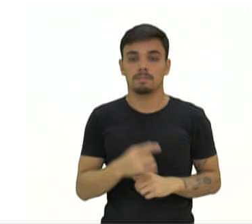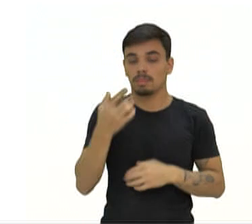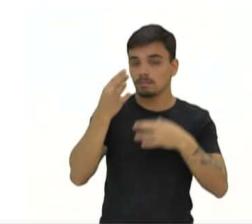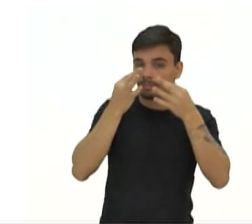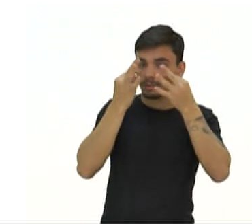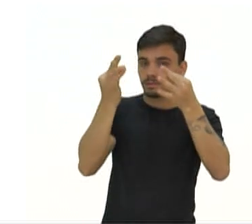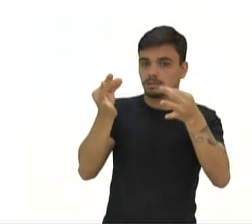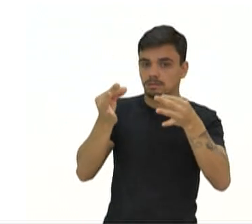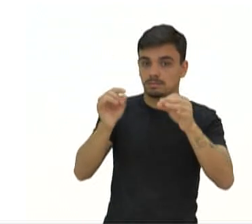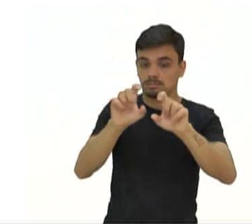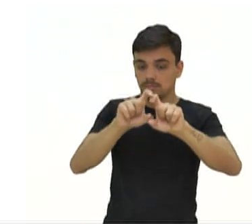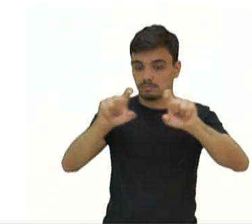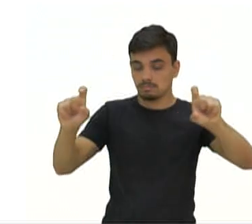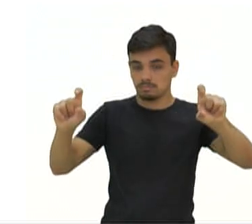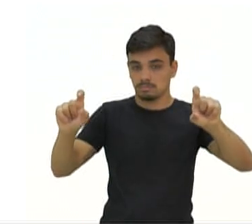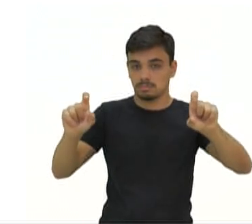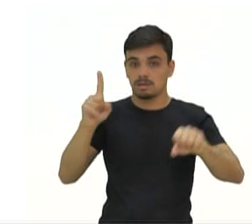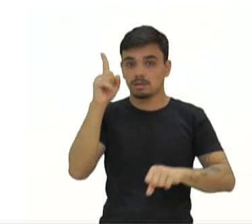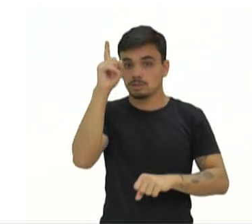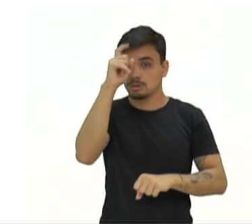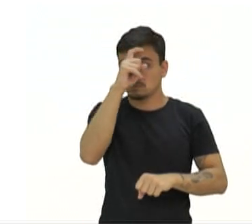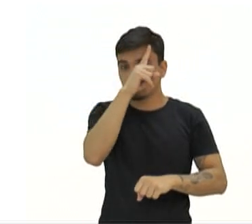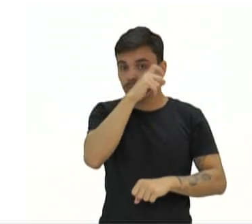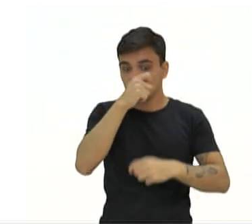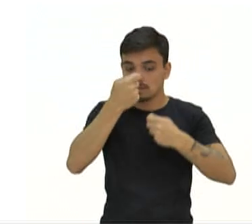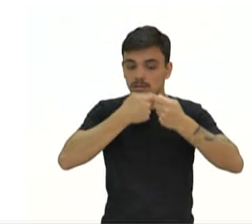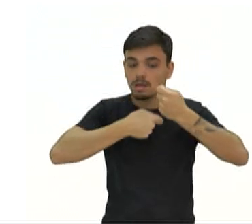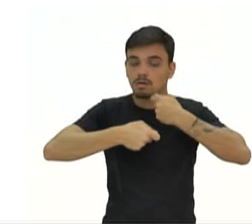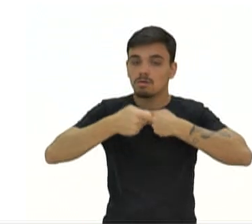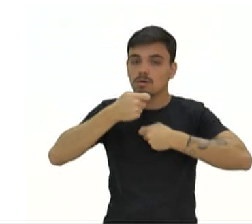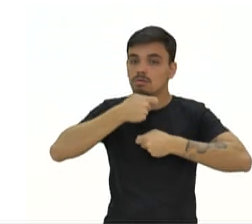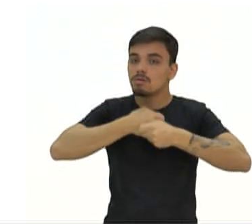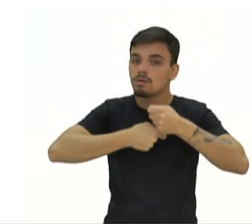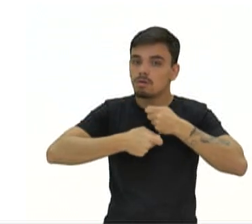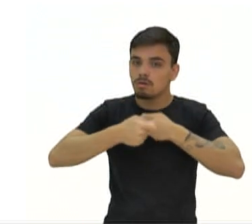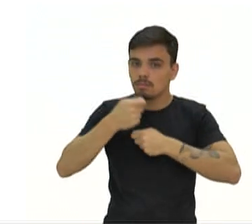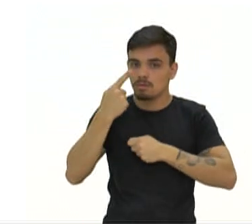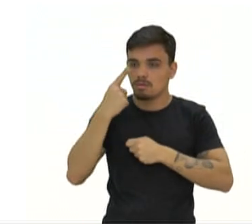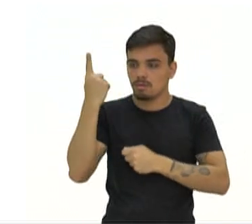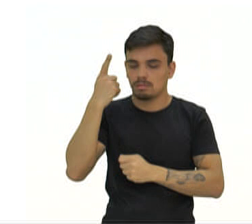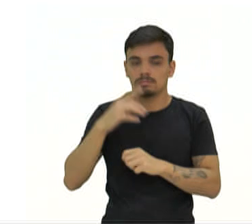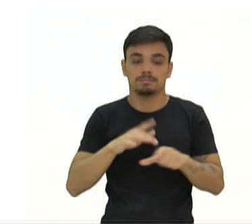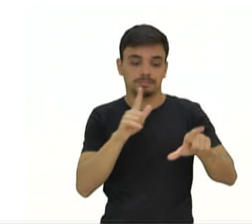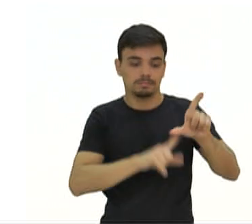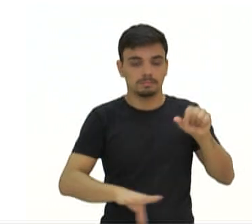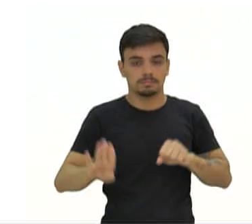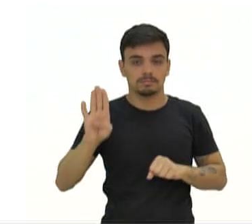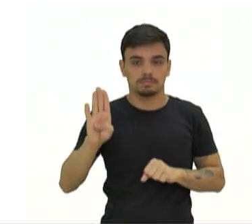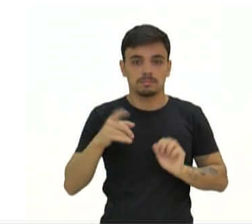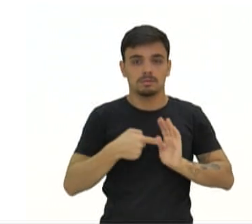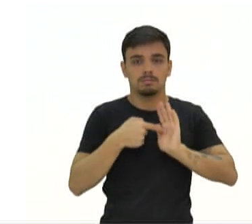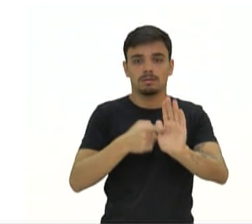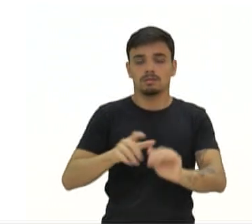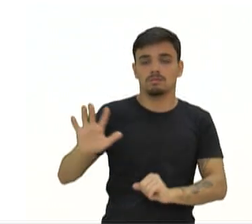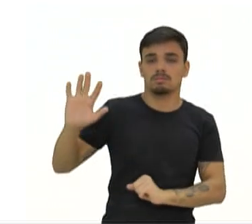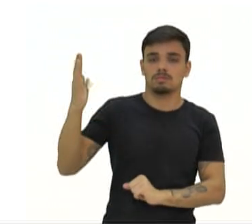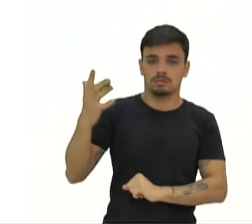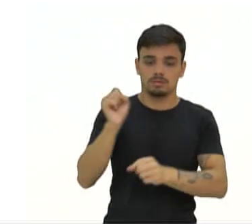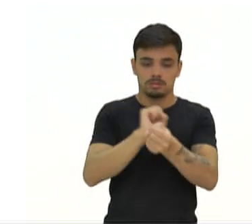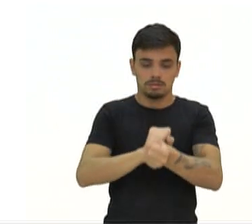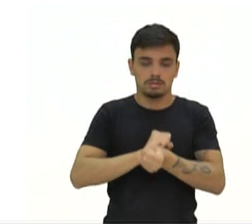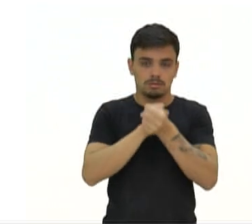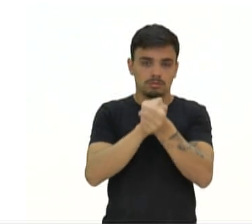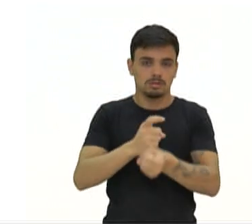bem atenção no enunciado. Dificuldades econômicas. E B. Apresente a ação que os escravizados